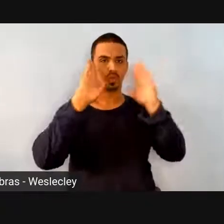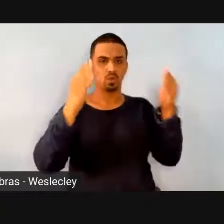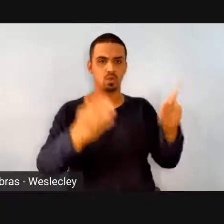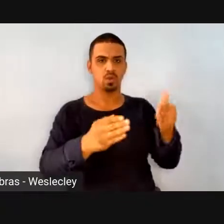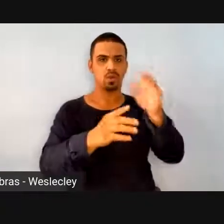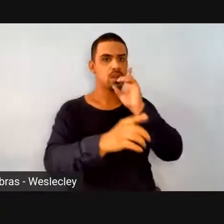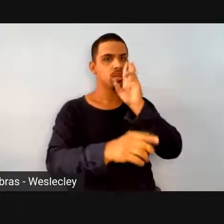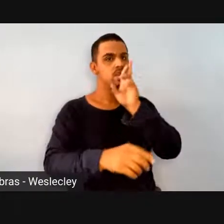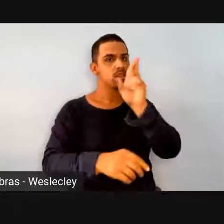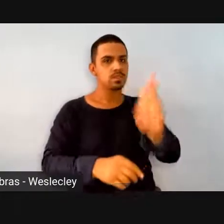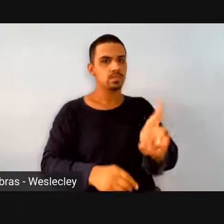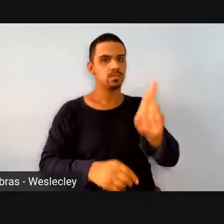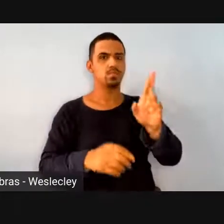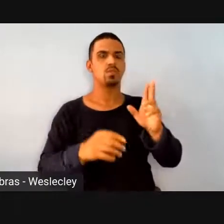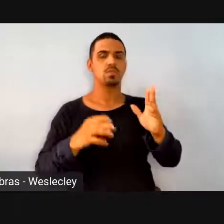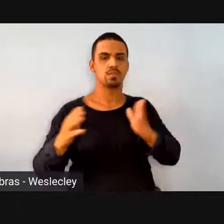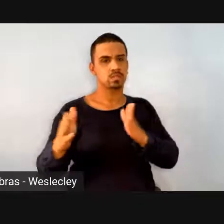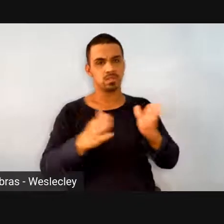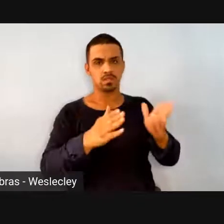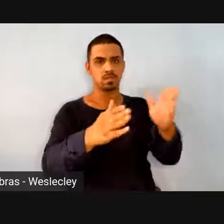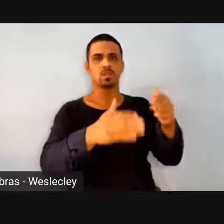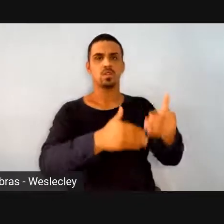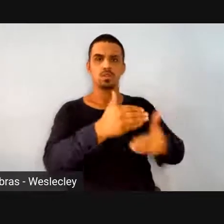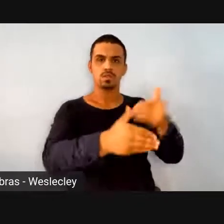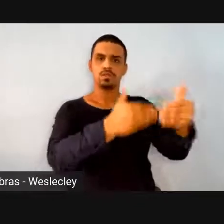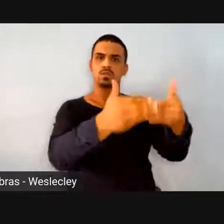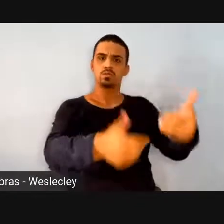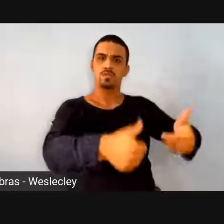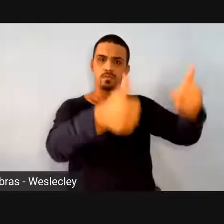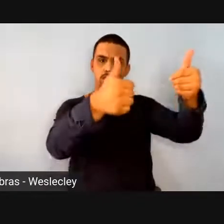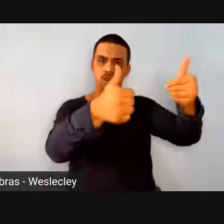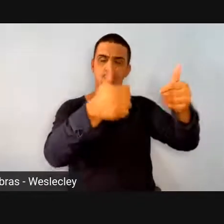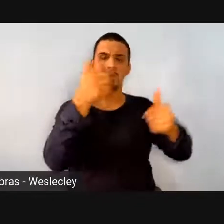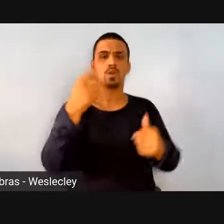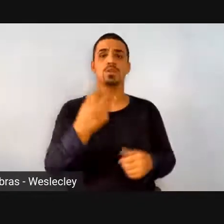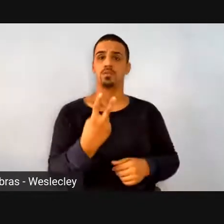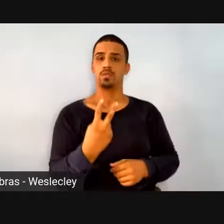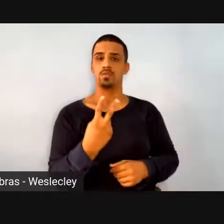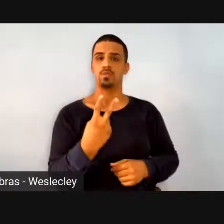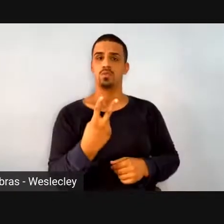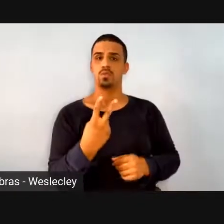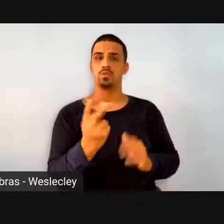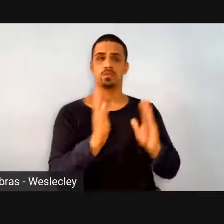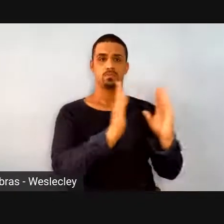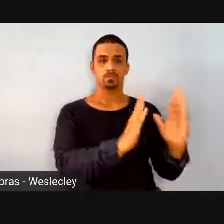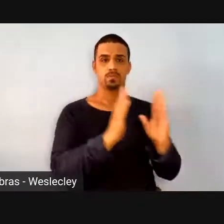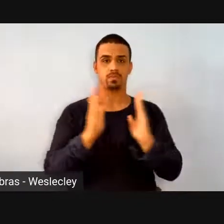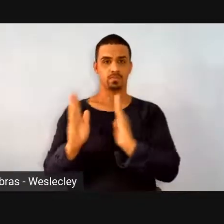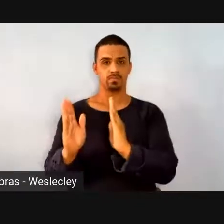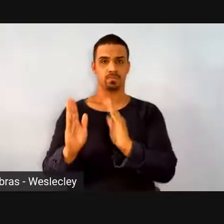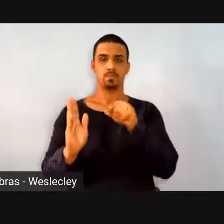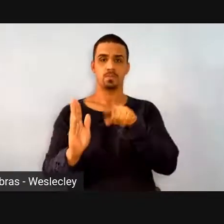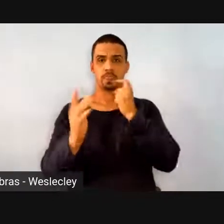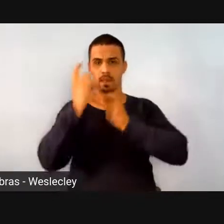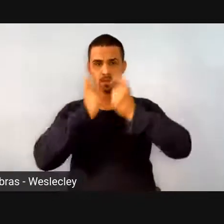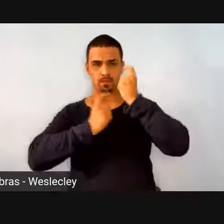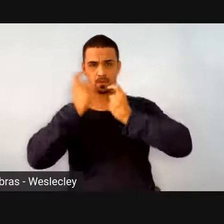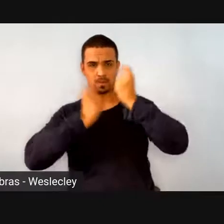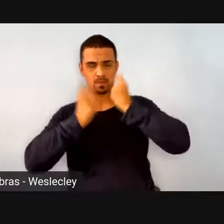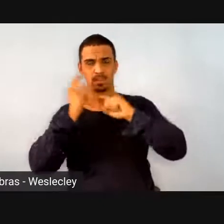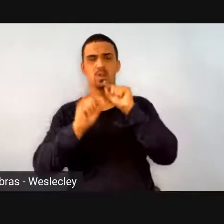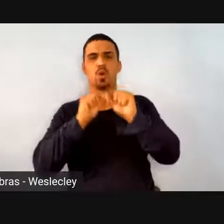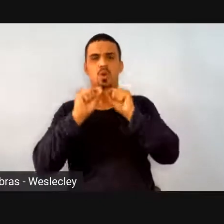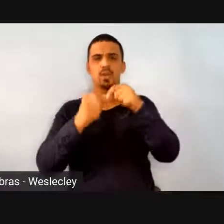diagnóstico e andar numa direção construtiva. Então, a gente tem esses dois processos. A preocupação que eu tenho hoje em relação a quais serão